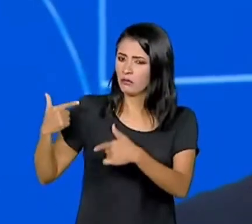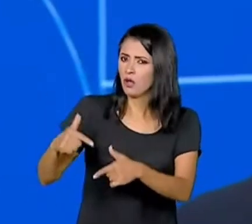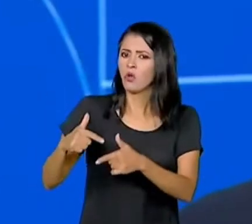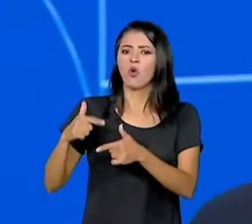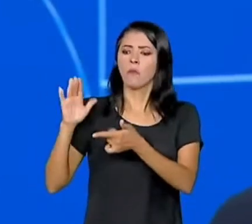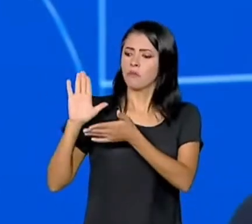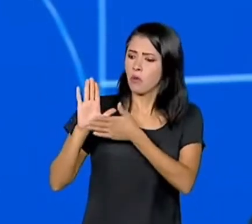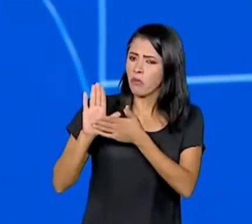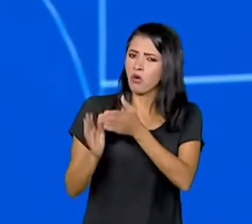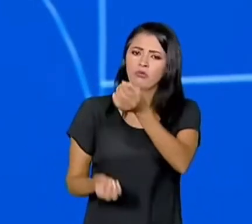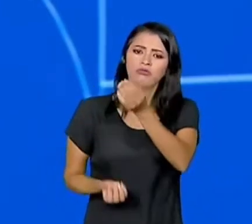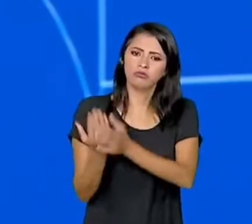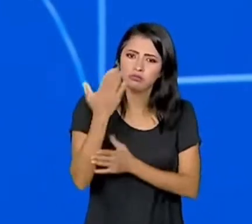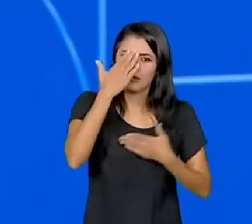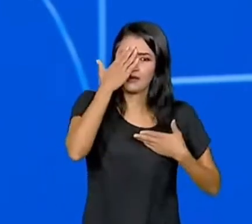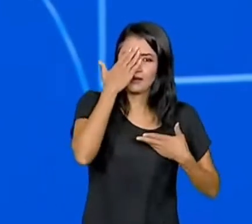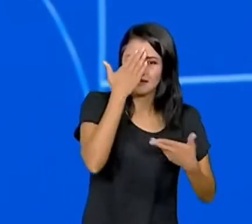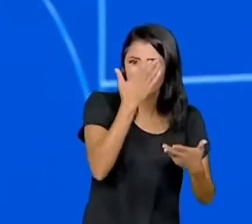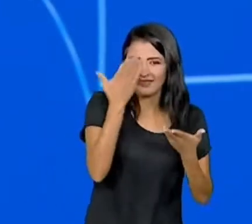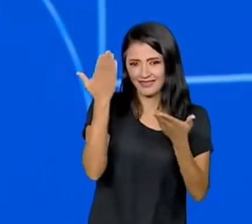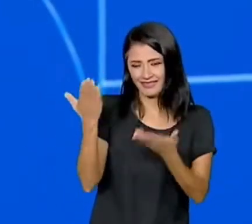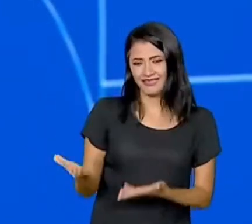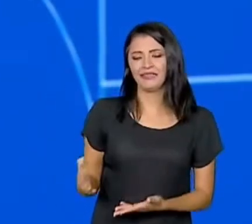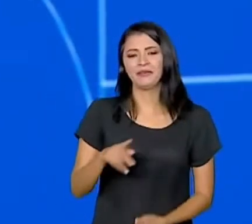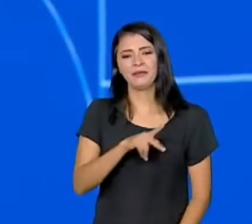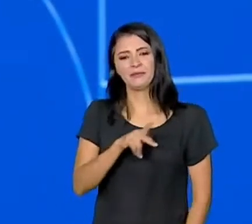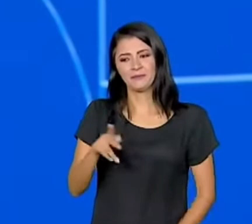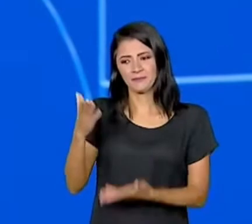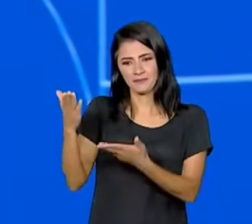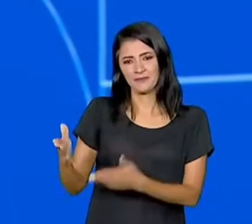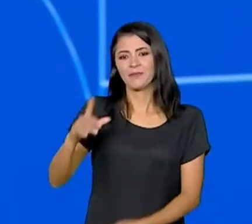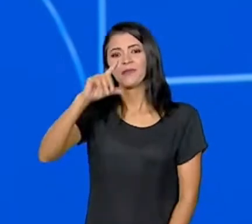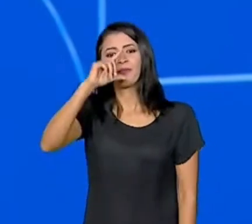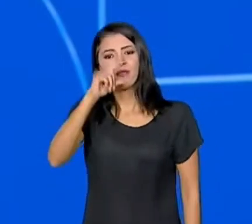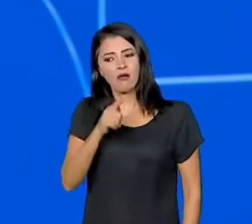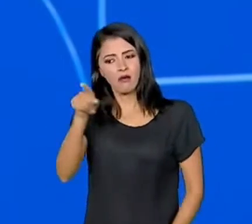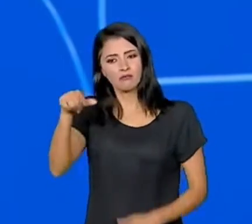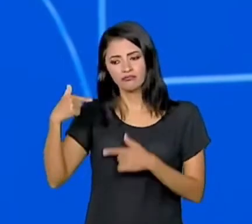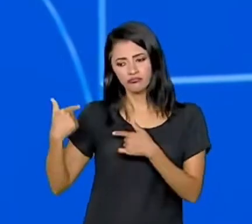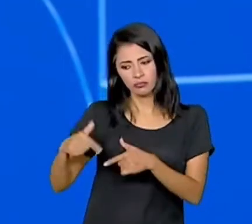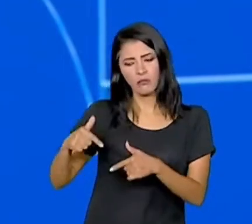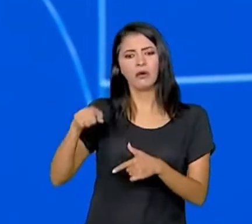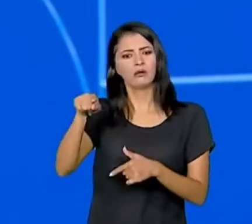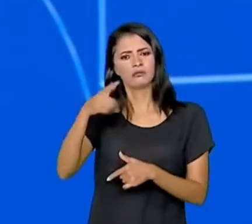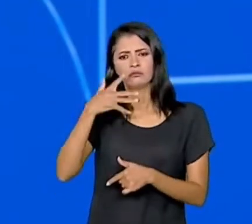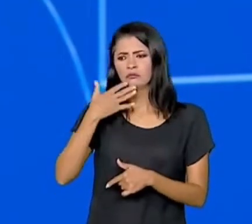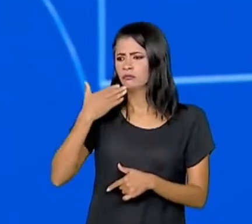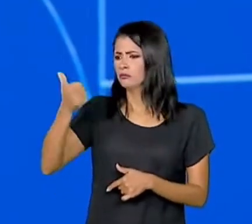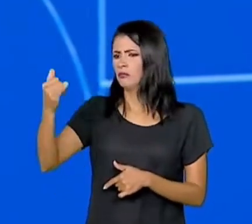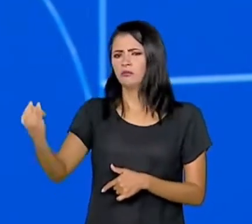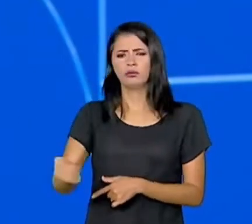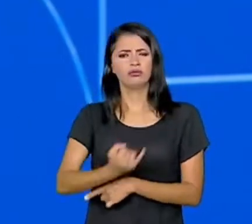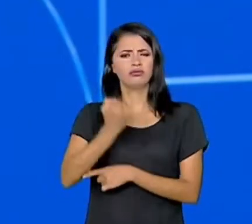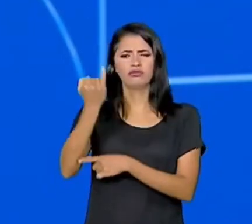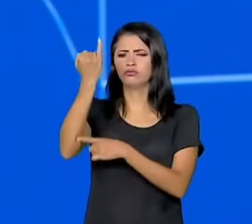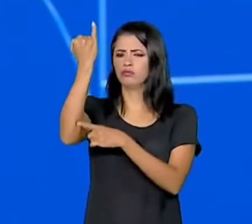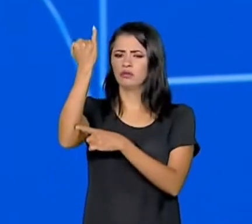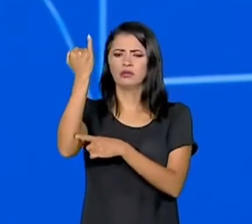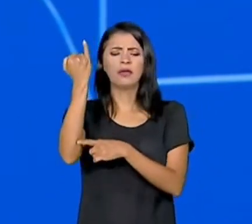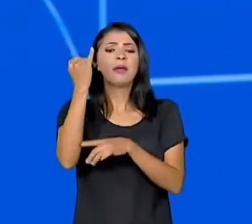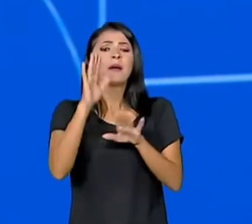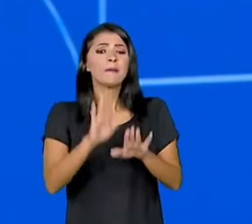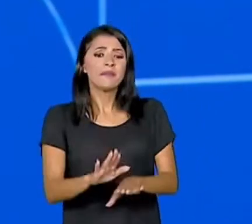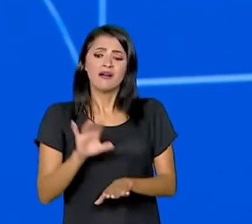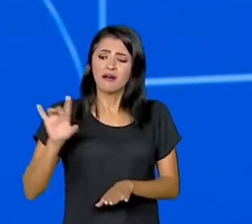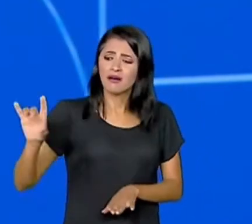proposta. Agradecer ao trabalho realizado, que para mim é um trabalho muito importante. Mas